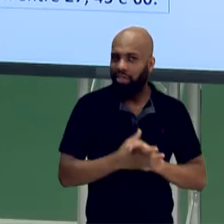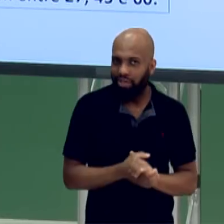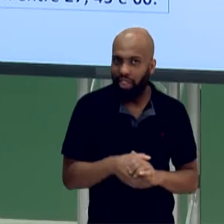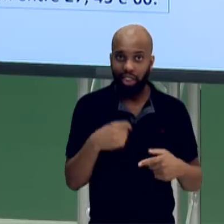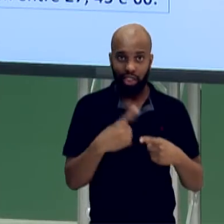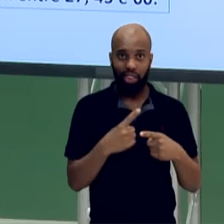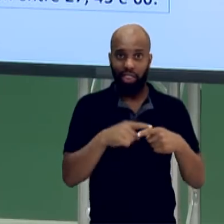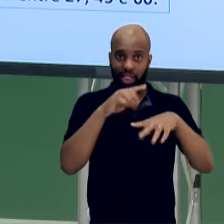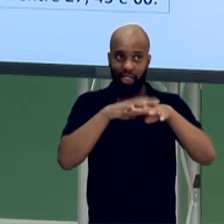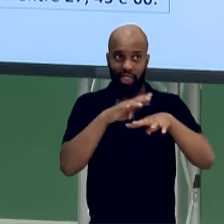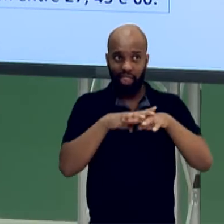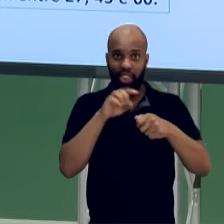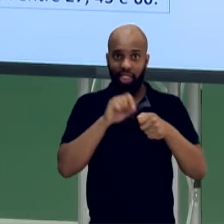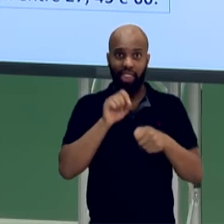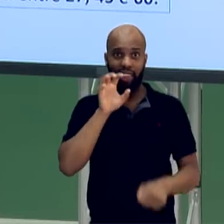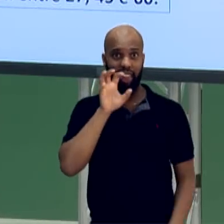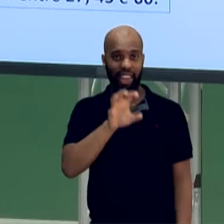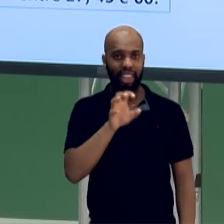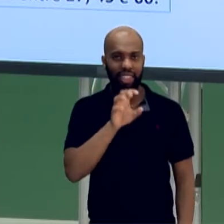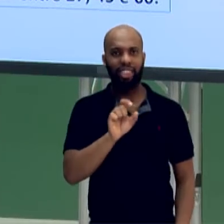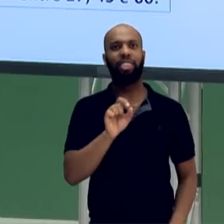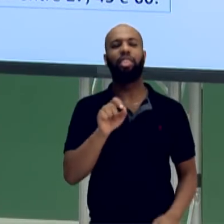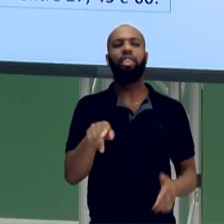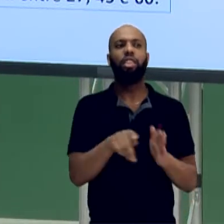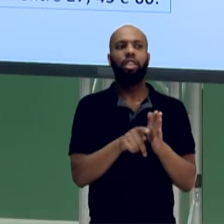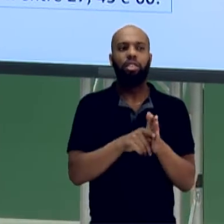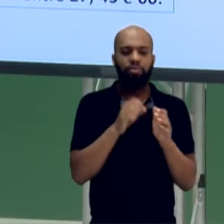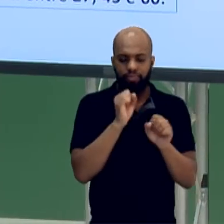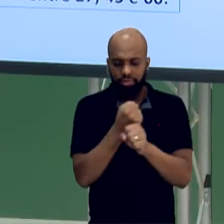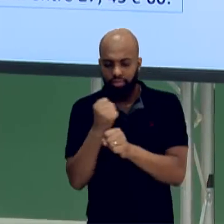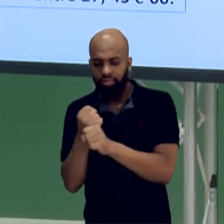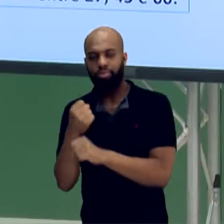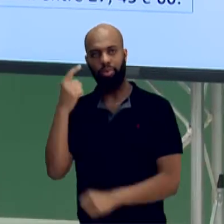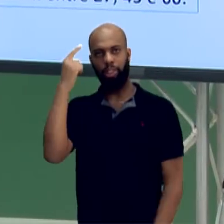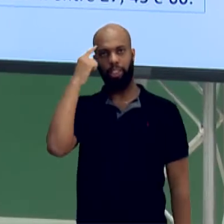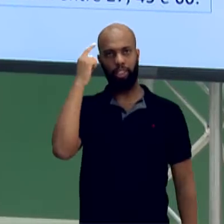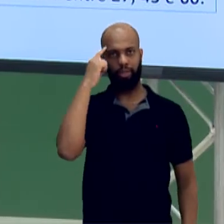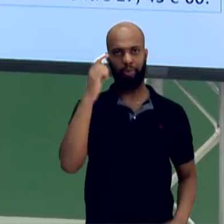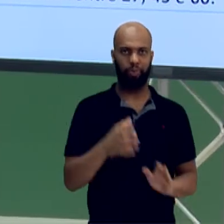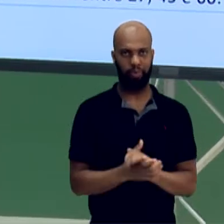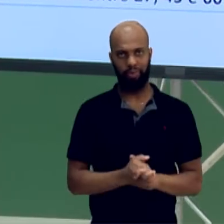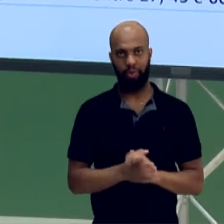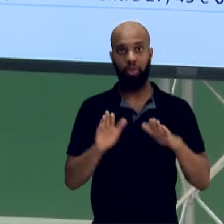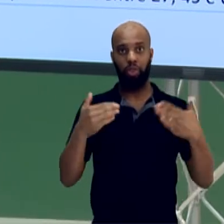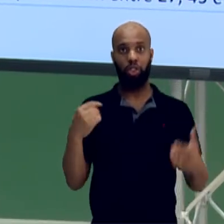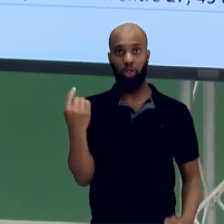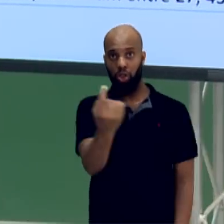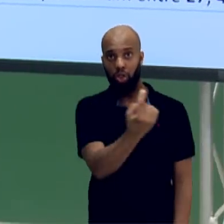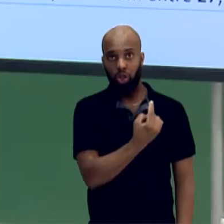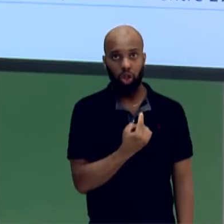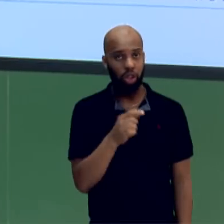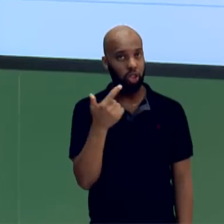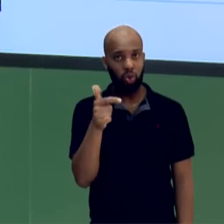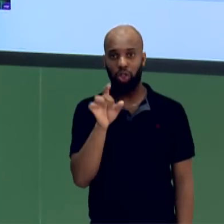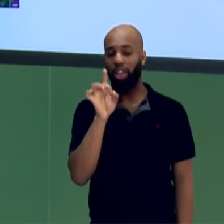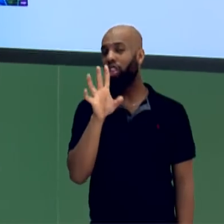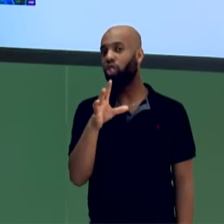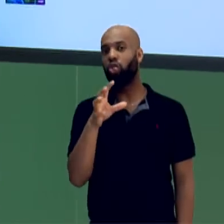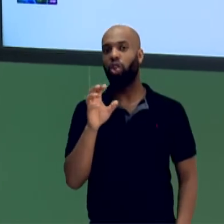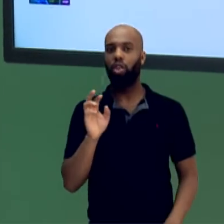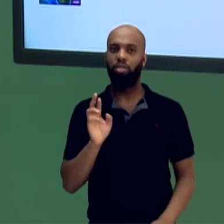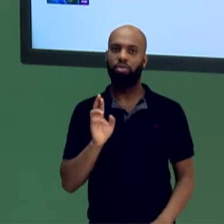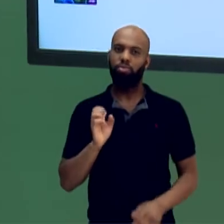Porque a matemática ela faz esse trabalho mesmo de construir o pensamento. Então, nós não temos somente um recurso